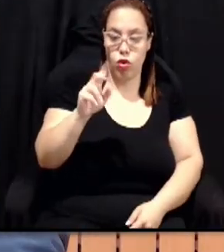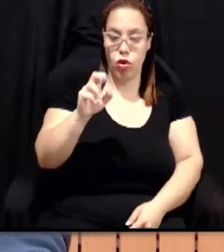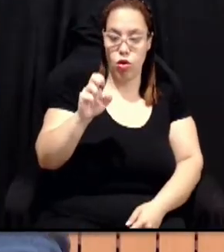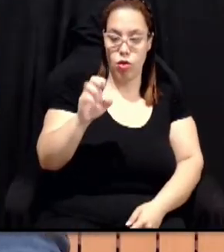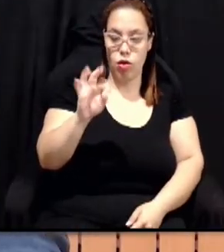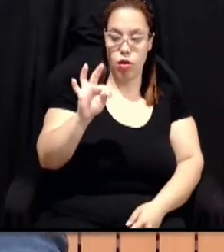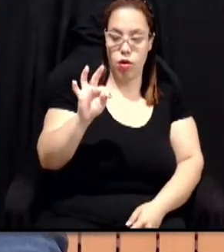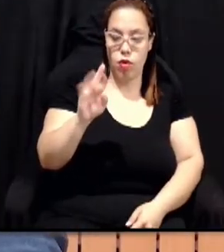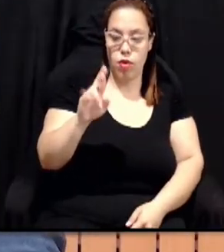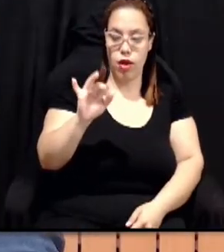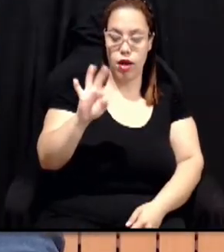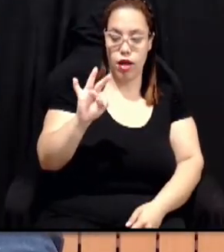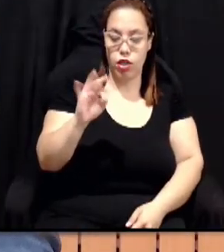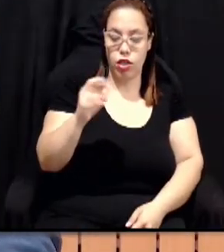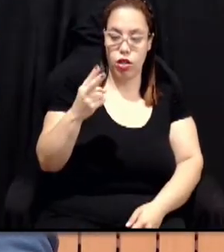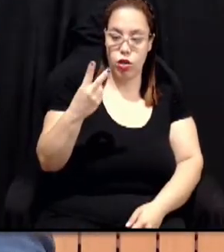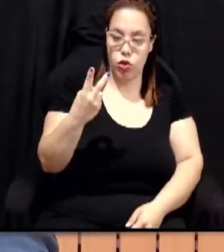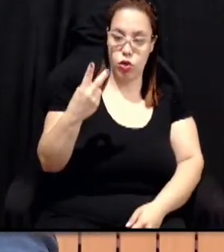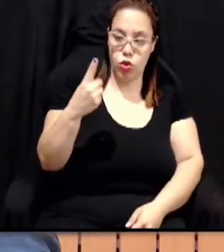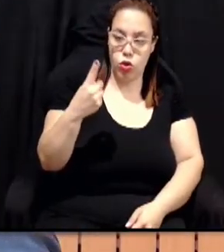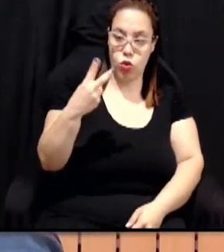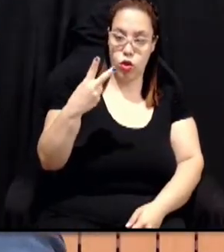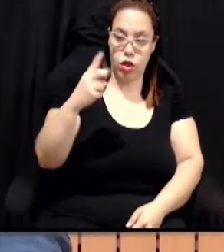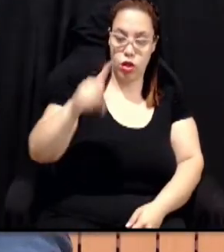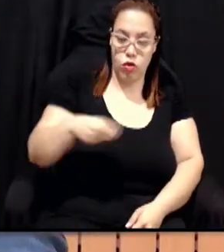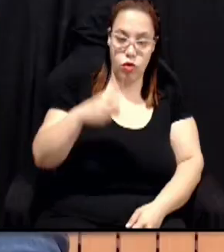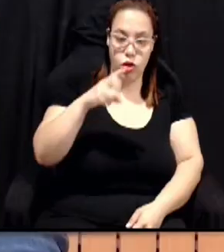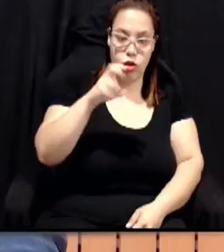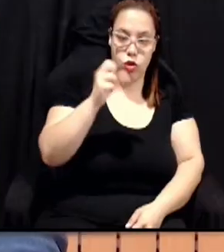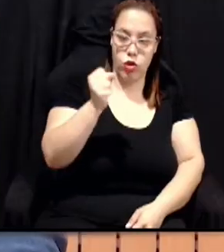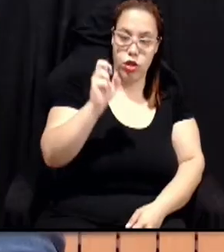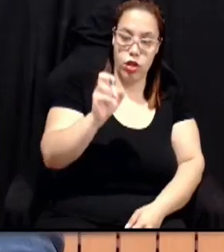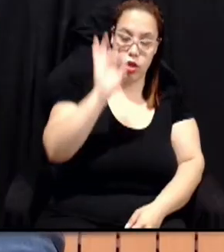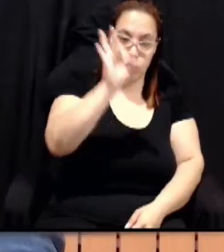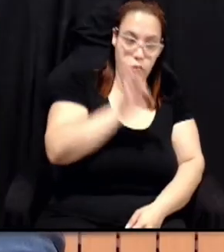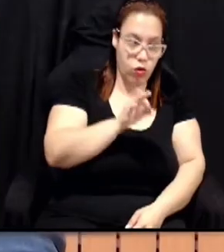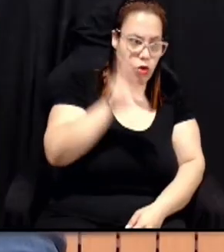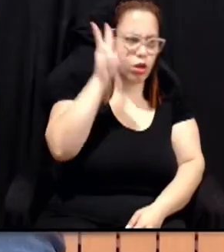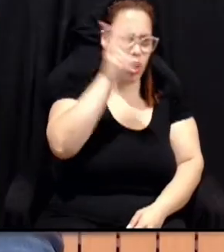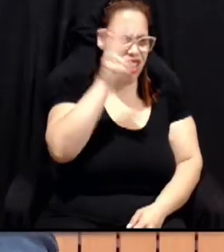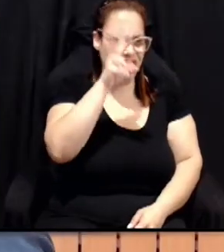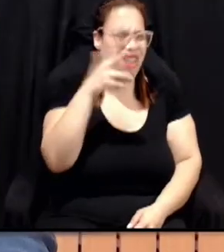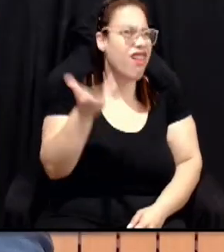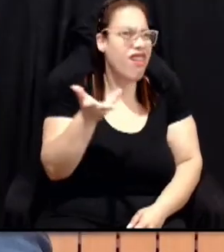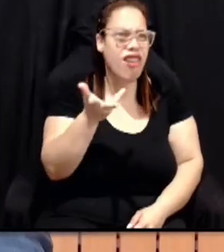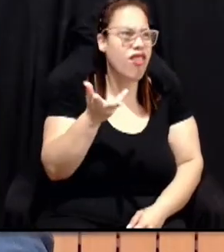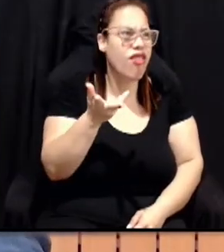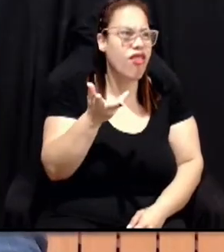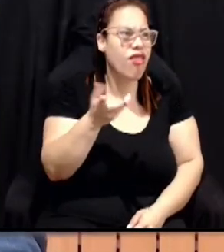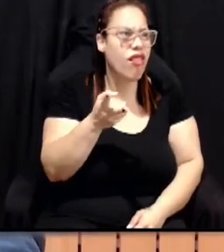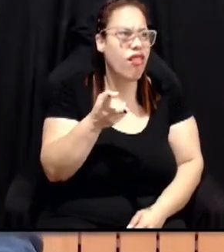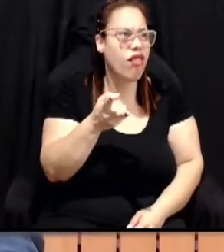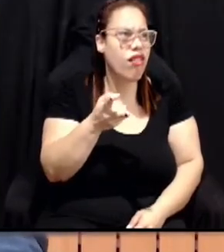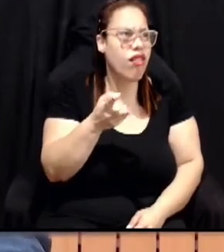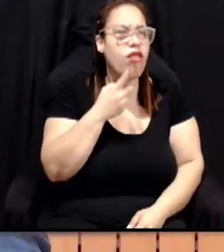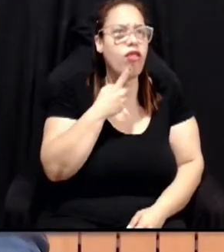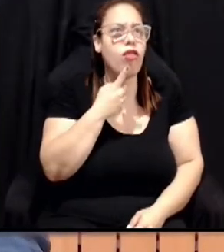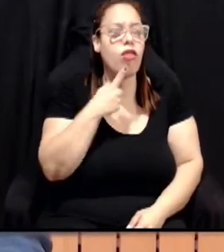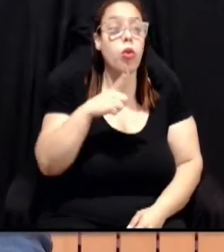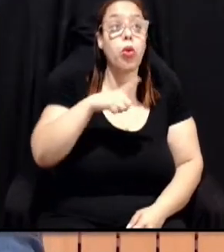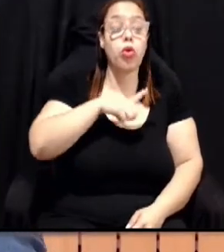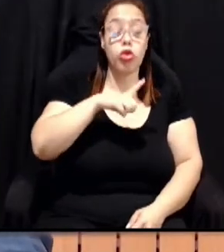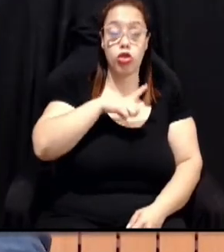12,85%. Para quem lembra, ou para quem se recorda, nós tivemos, no